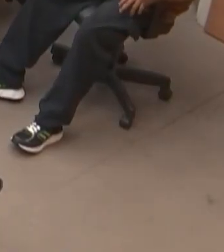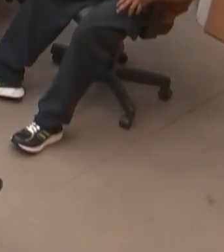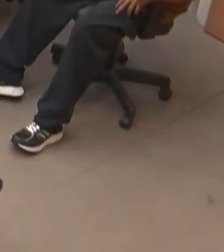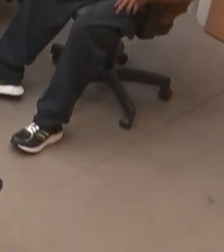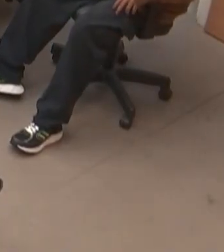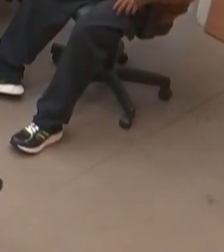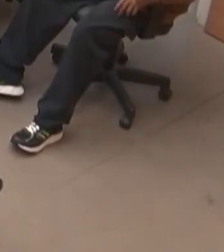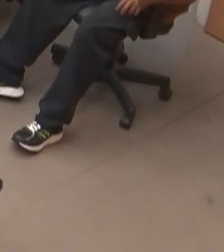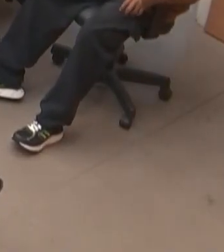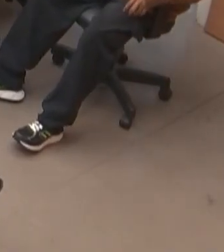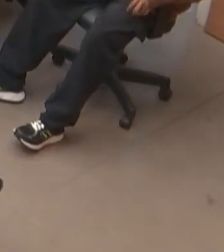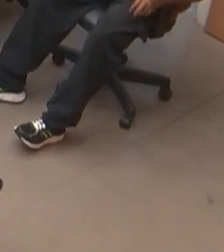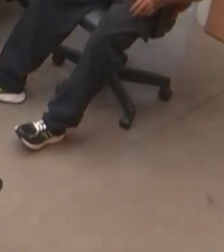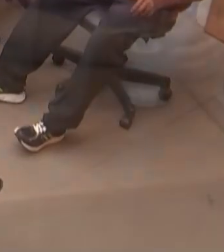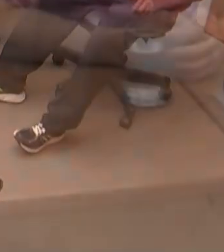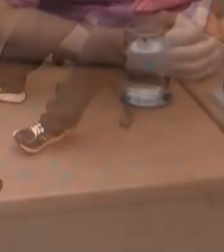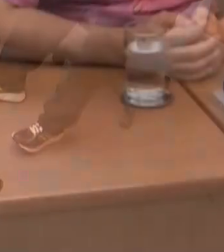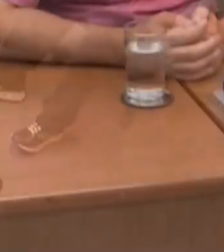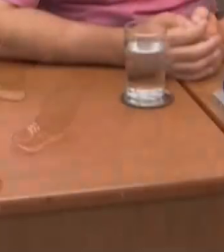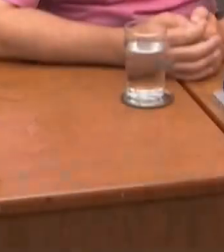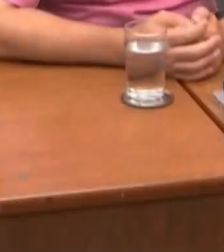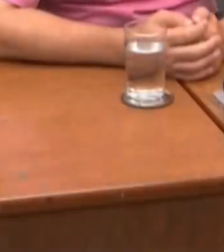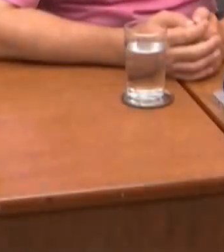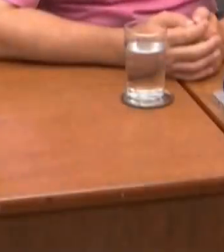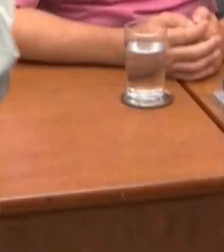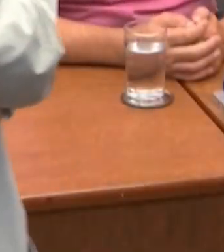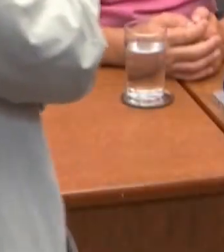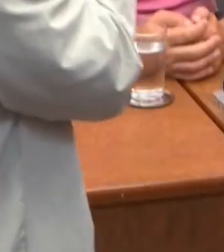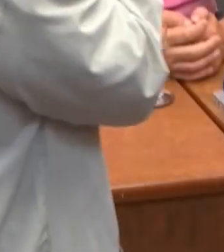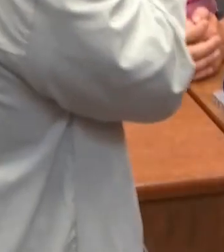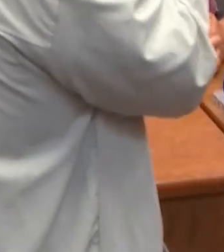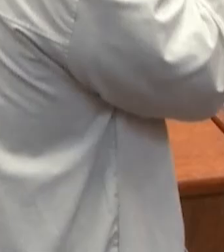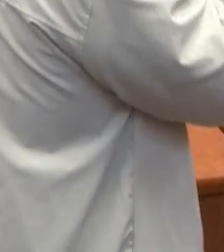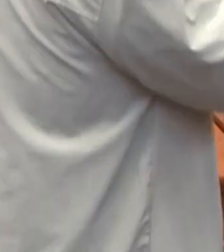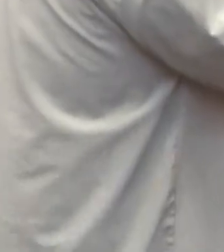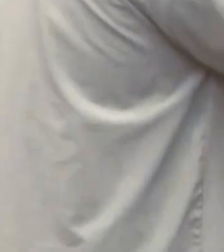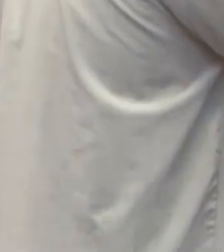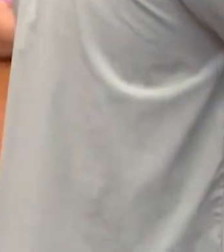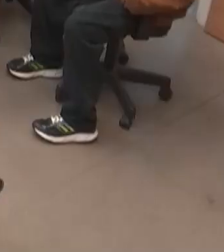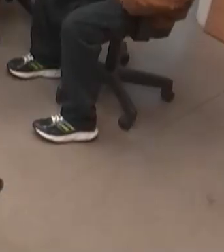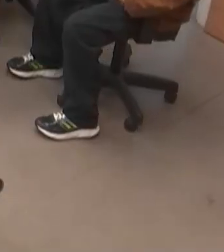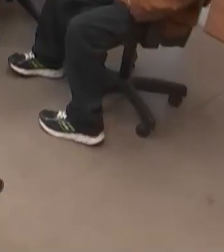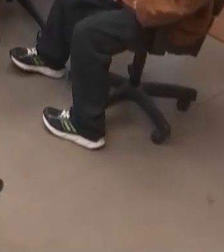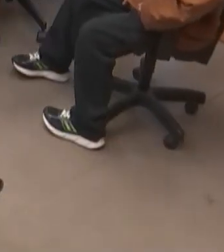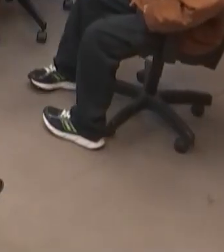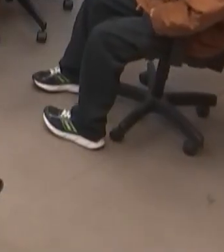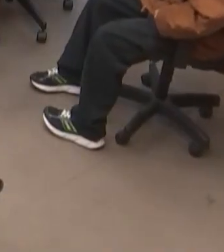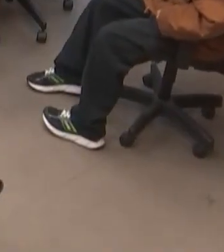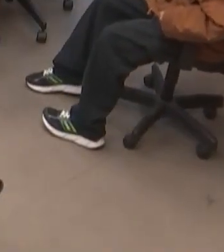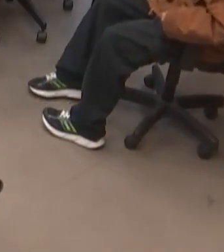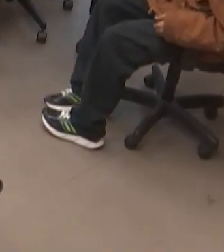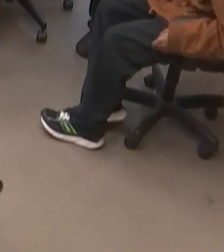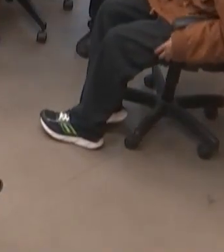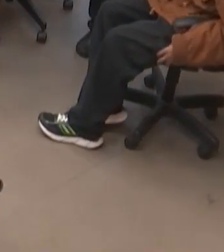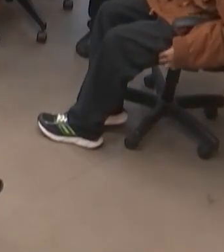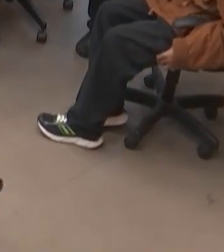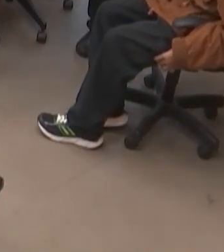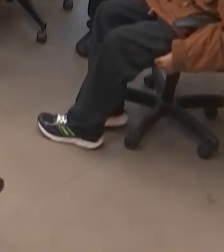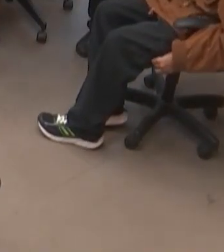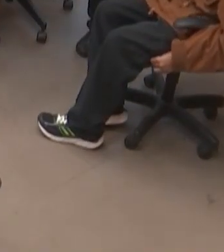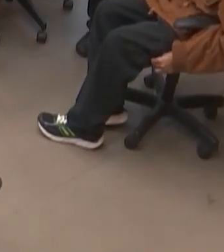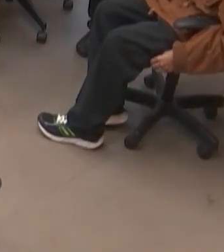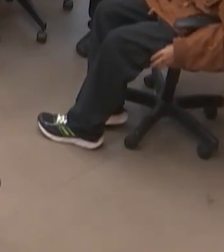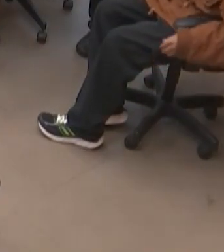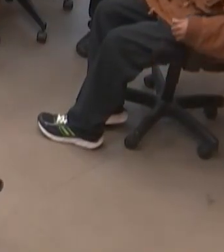calçada, eles fingindo que não viram. De onde o virote veio, numa bala não existe freio. Guerras pra se tornar leão. Eu sou